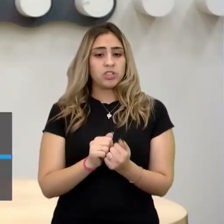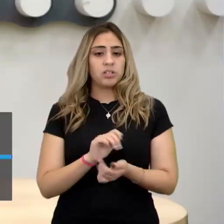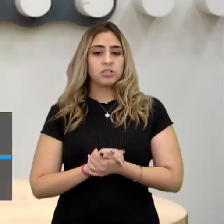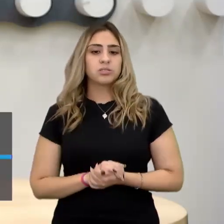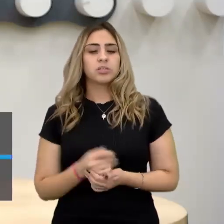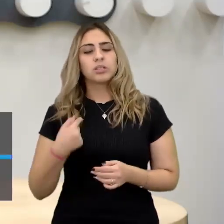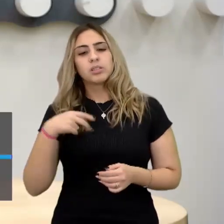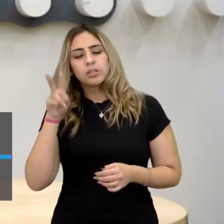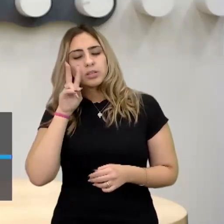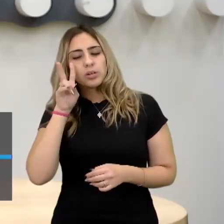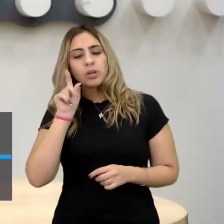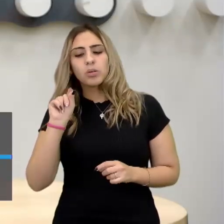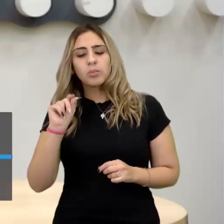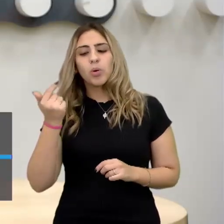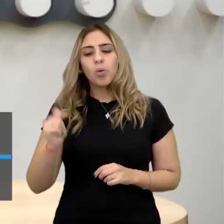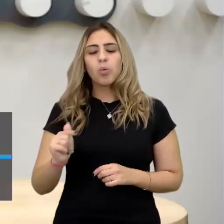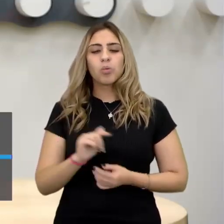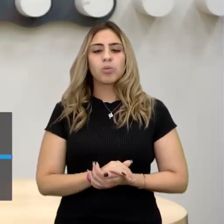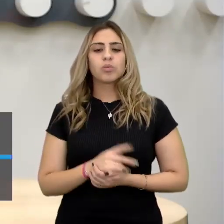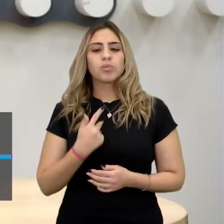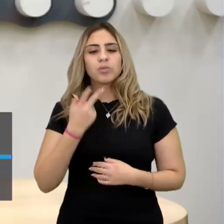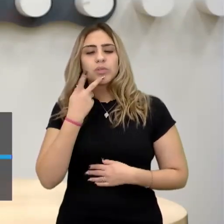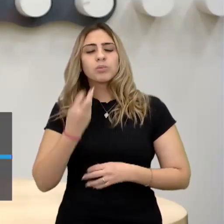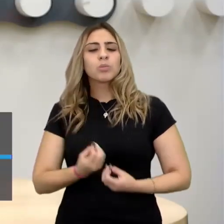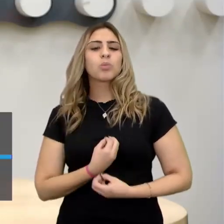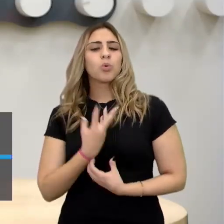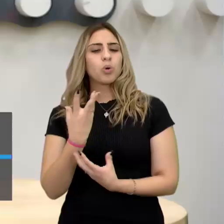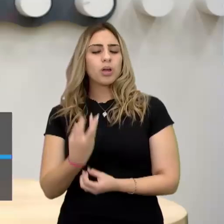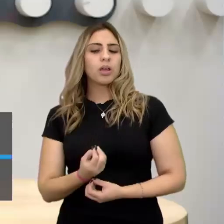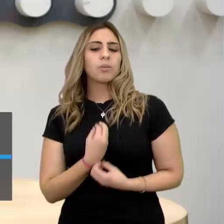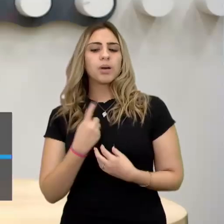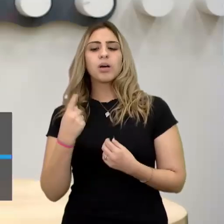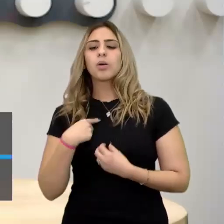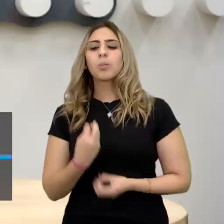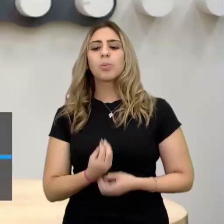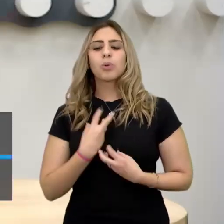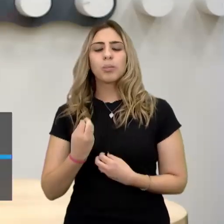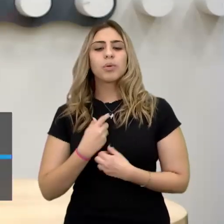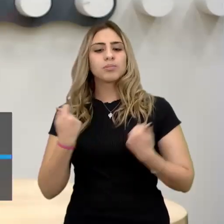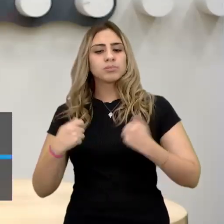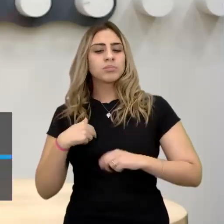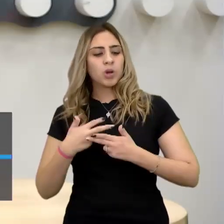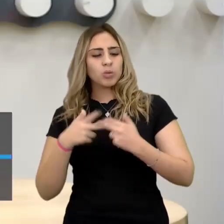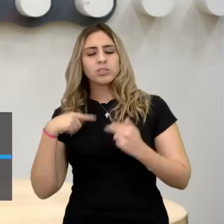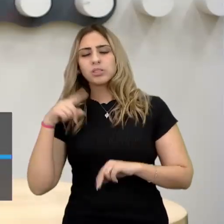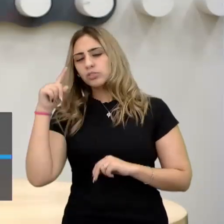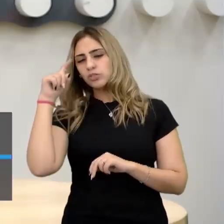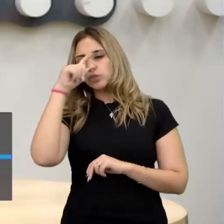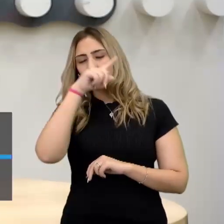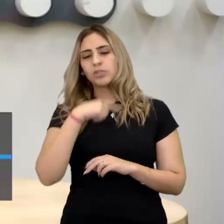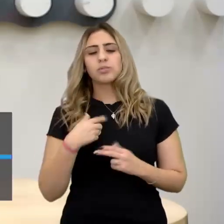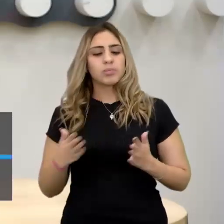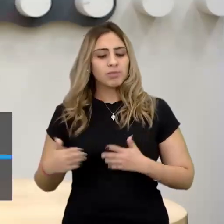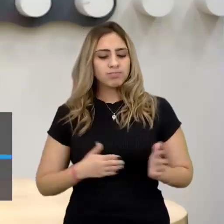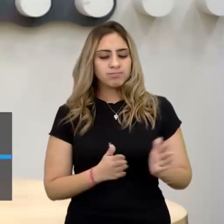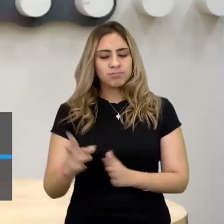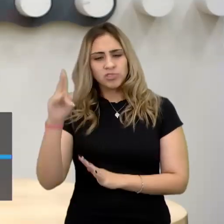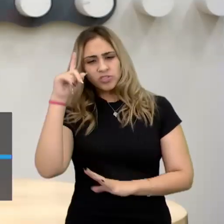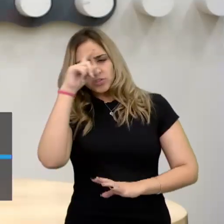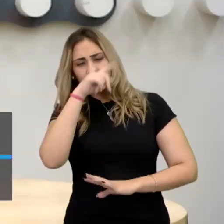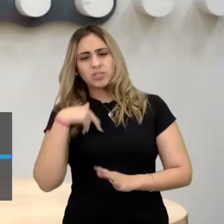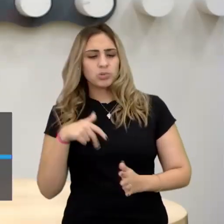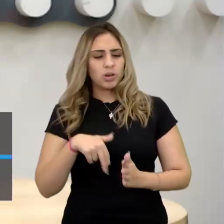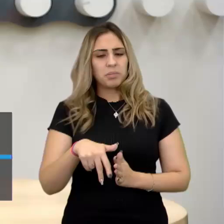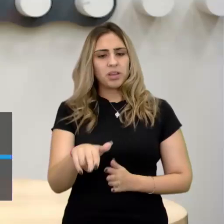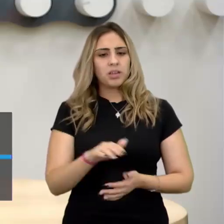me recordo um pouquinho ainda que foi falado sobre poema e que o poema deve ser uma coisa difícil, ou uma estrada difícil de caminhar, era